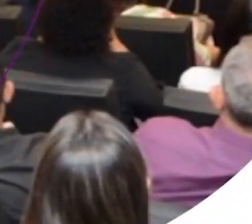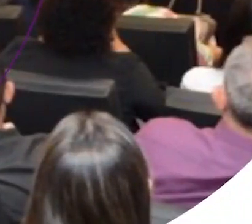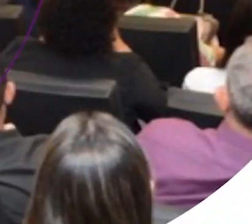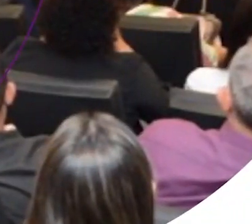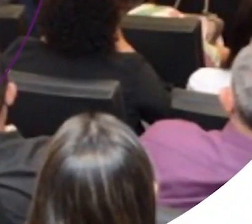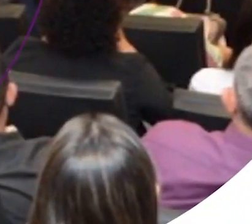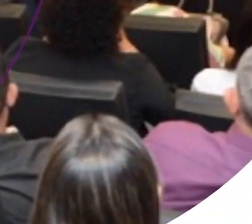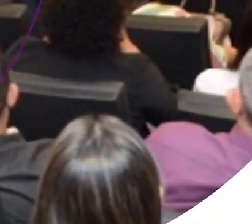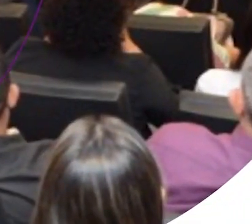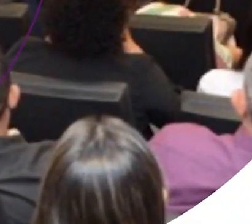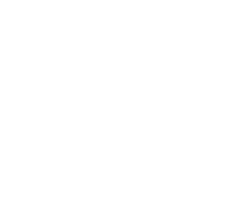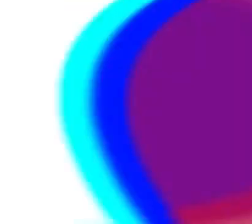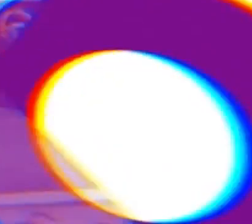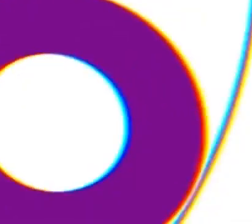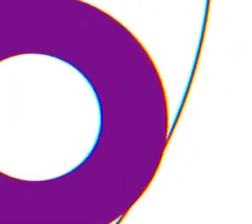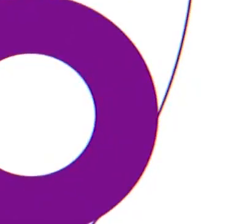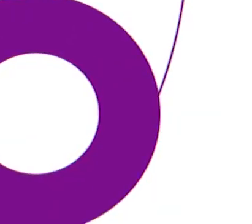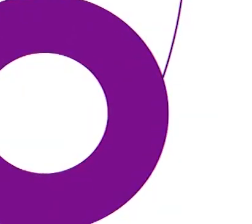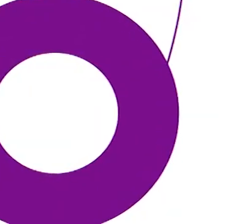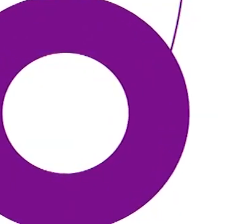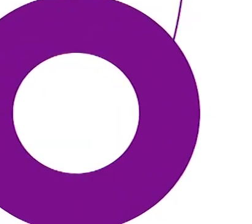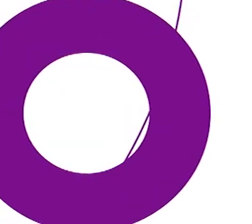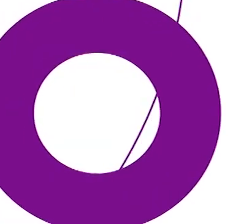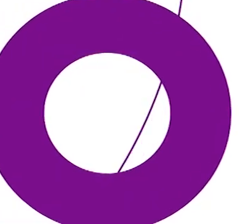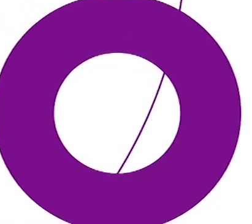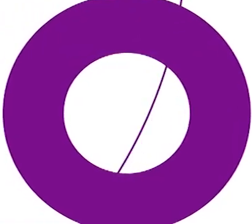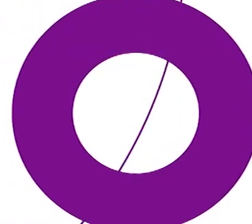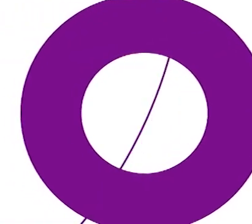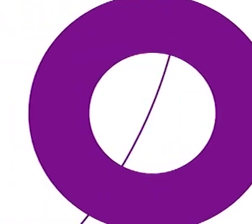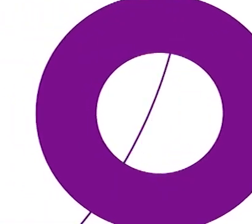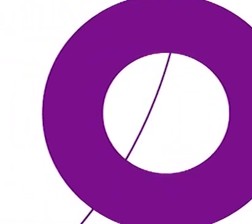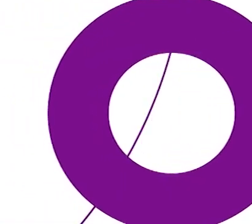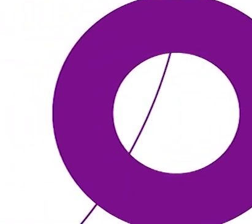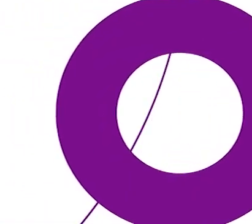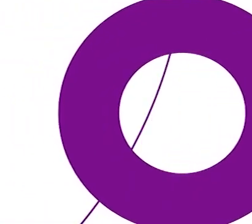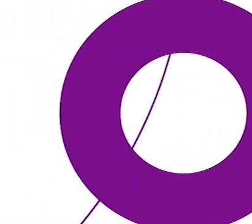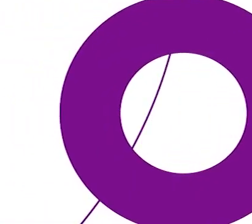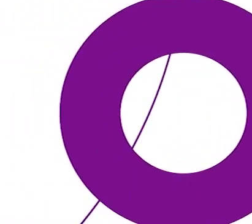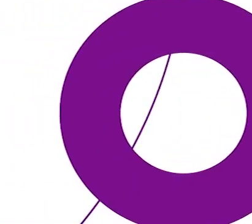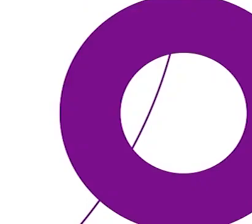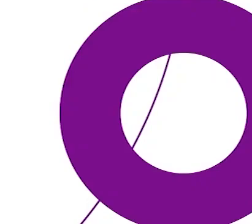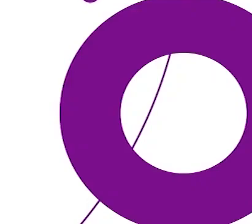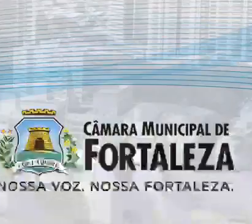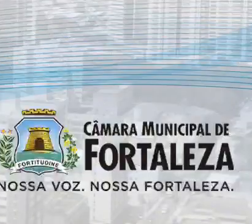Câmara Fortaleza. A fortaleza da nossa cidade é você.